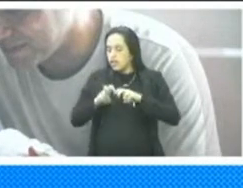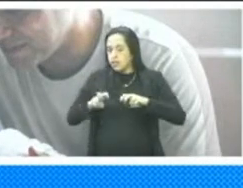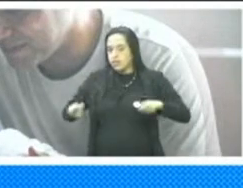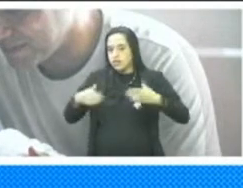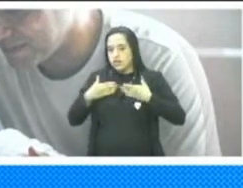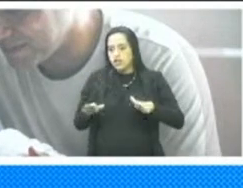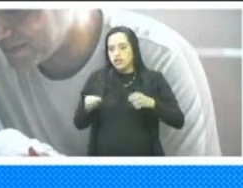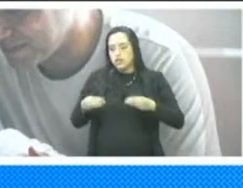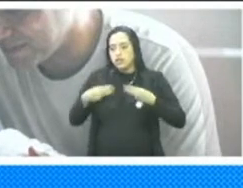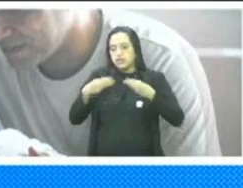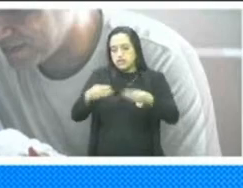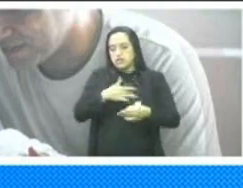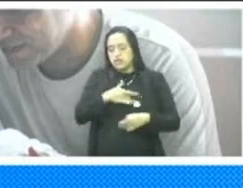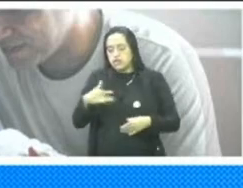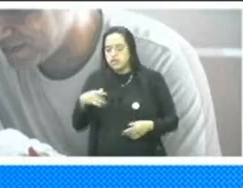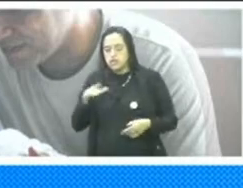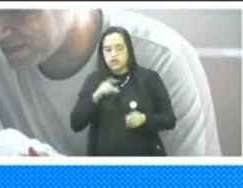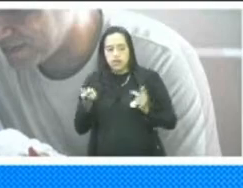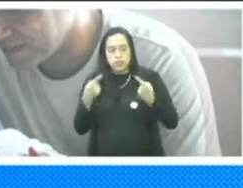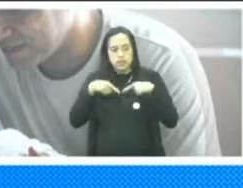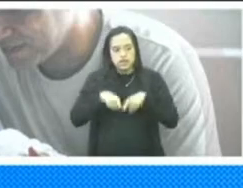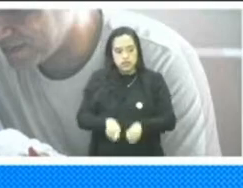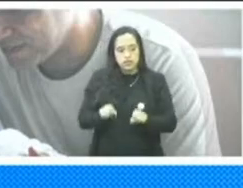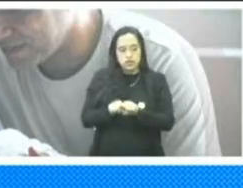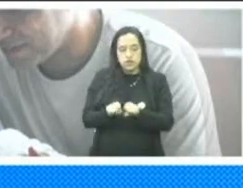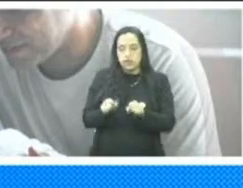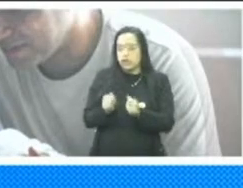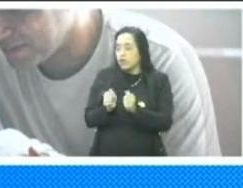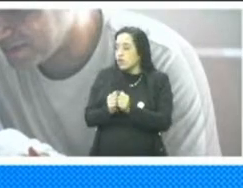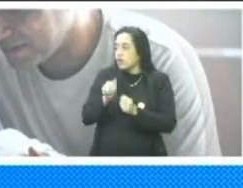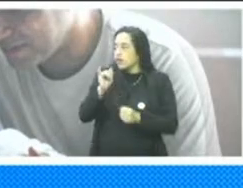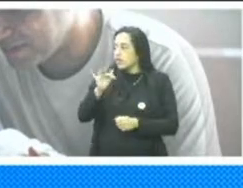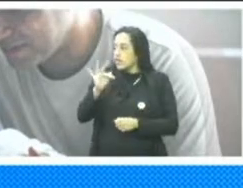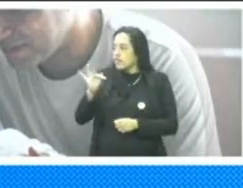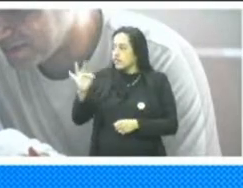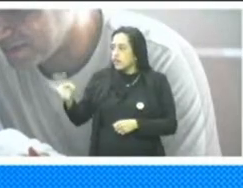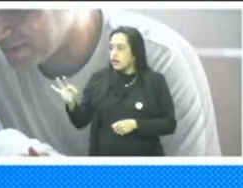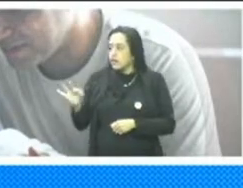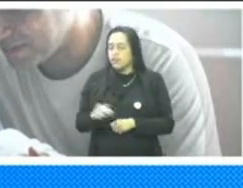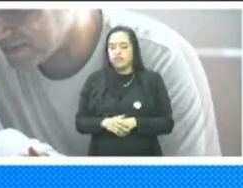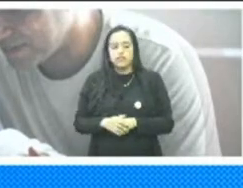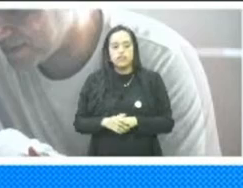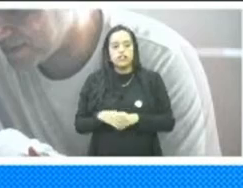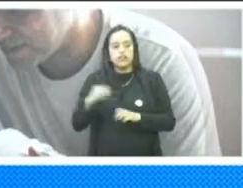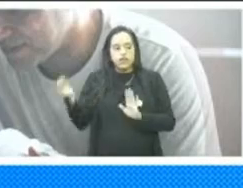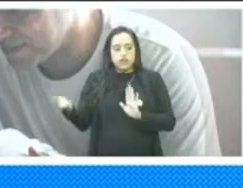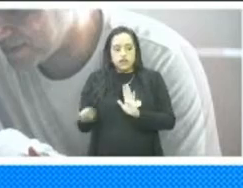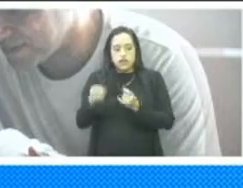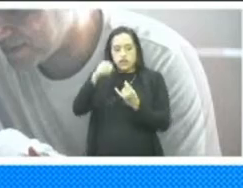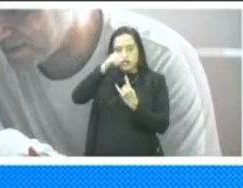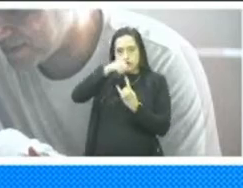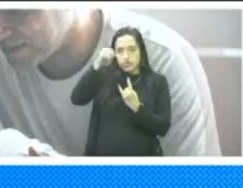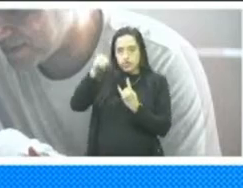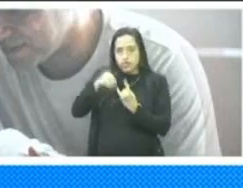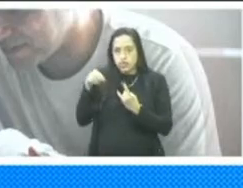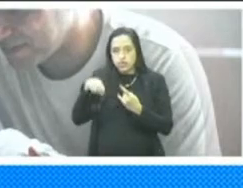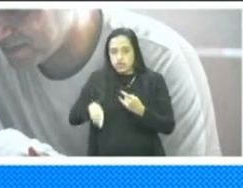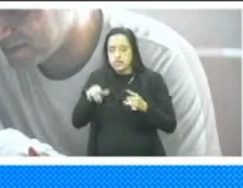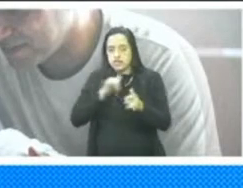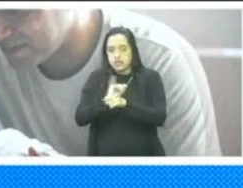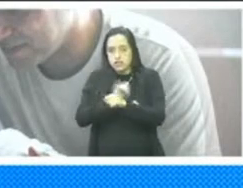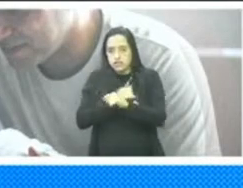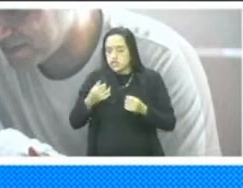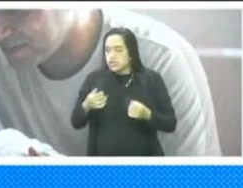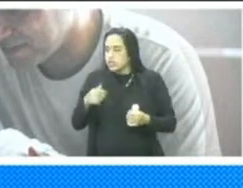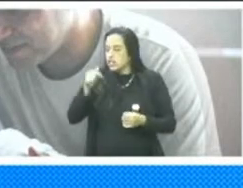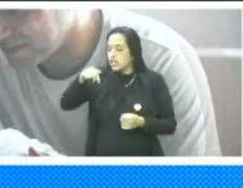o Ministério da Saúde tem uma parceria com o IFF, Fiocruz, na implementação da estratégia Qualinel, né, que